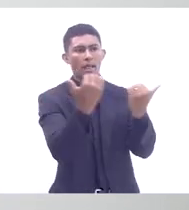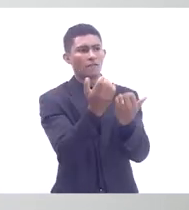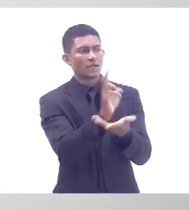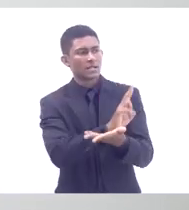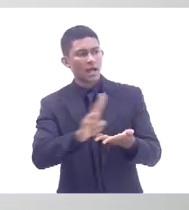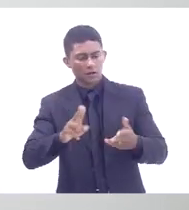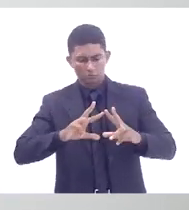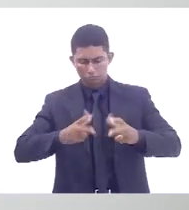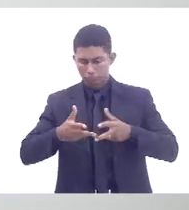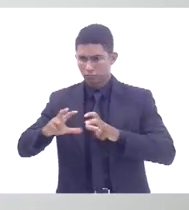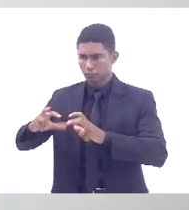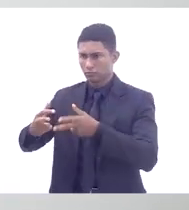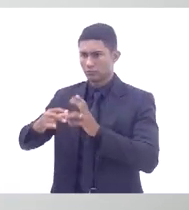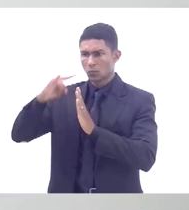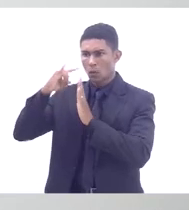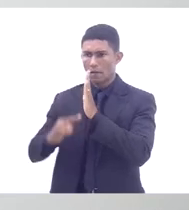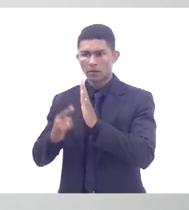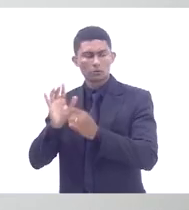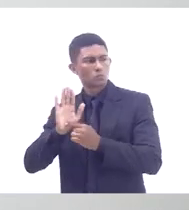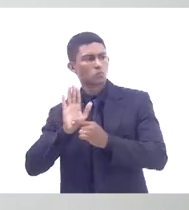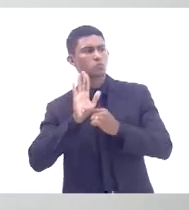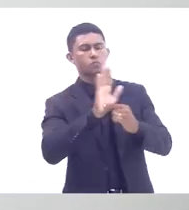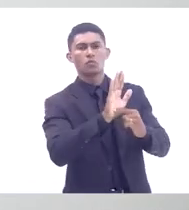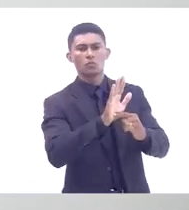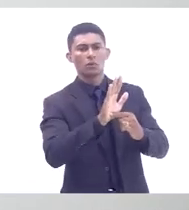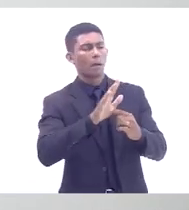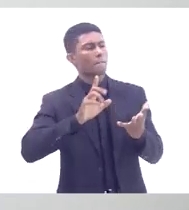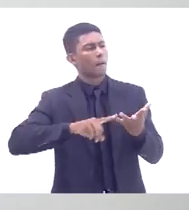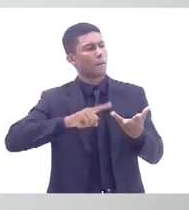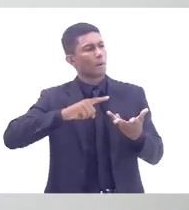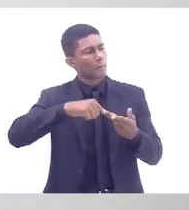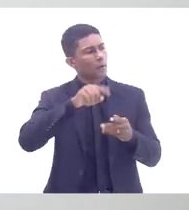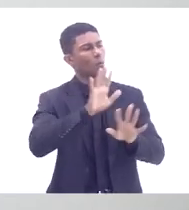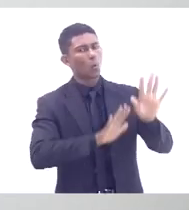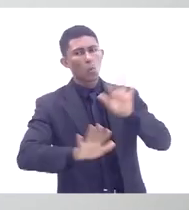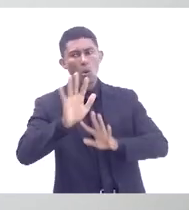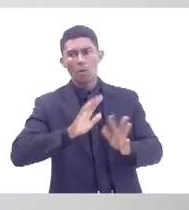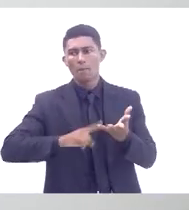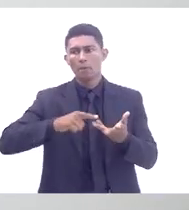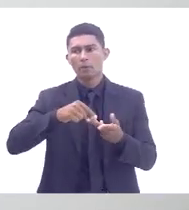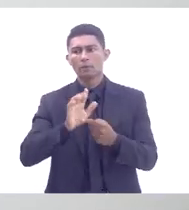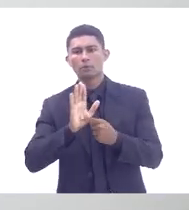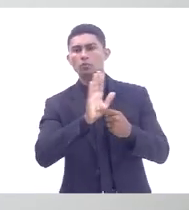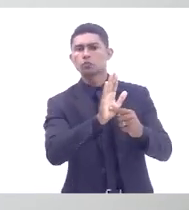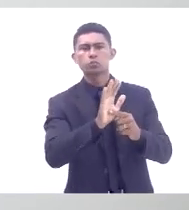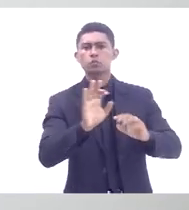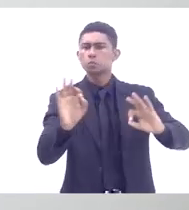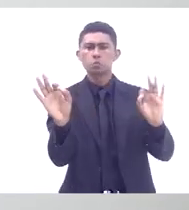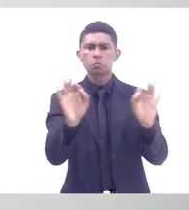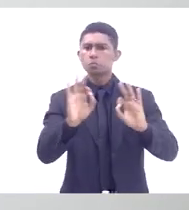documento né claro e transparente sobre protocolos a serem seguidos é